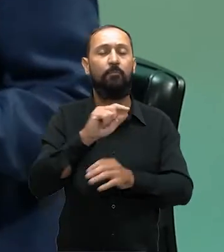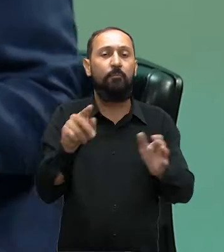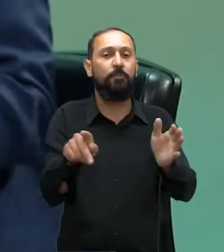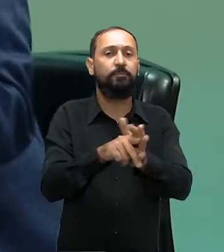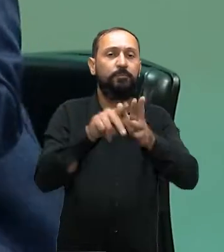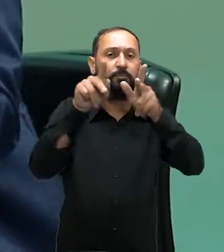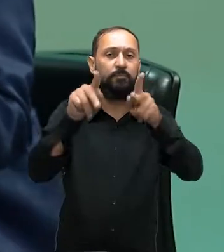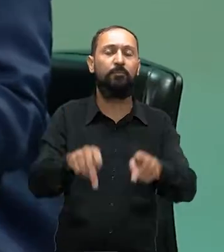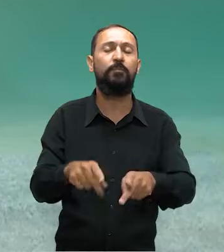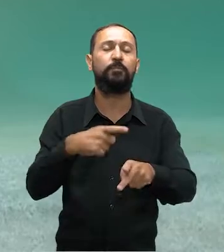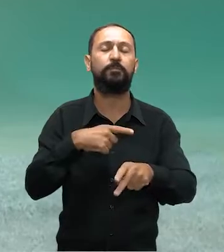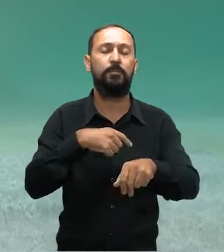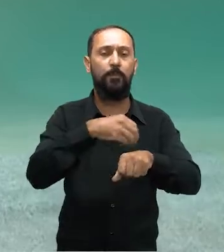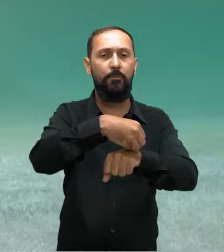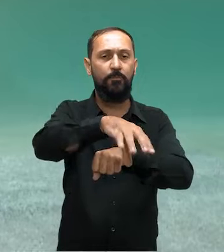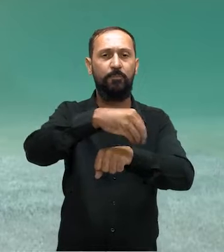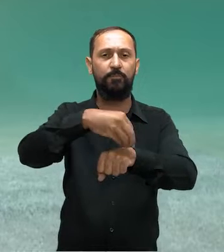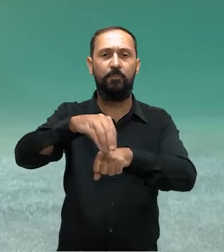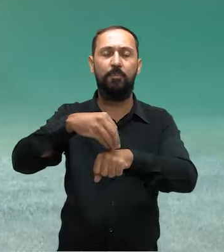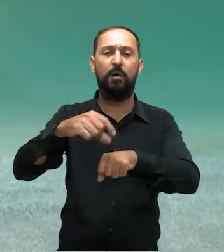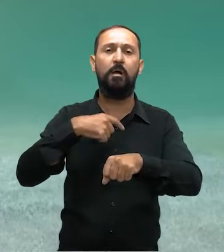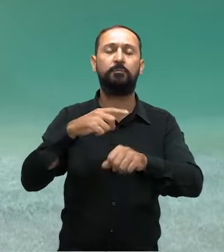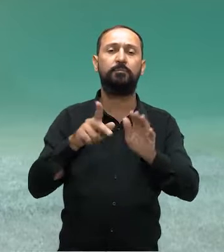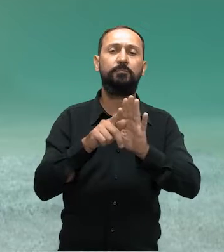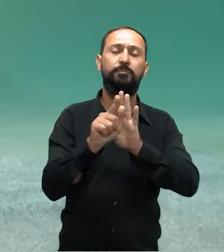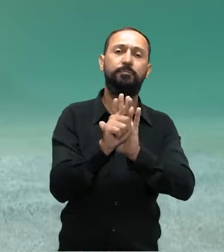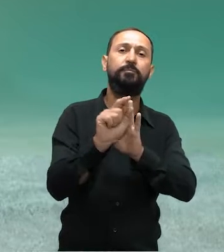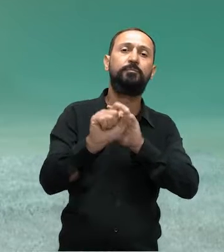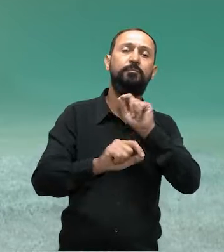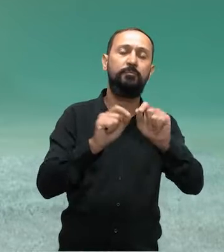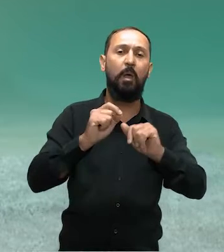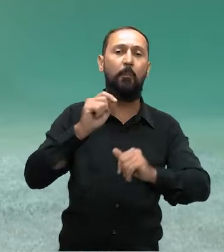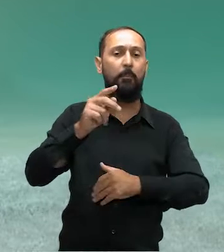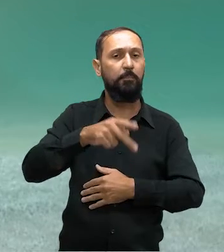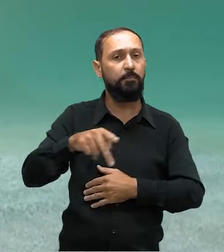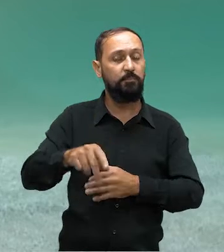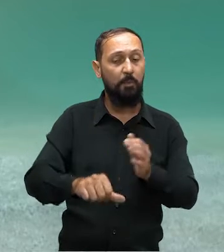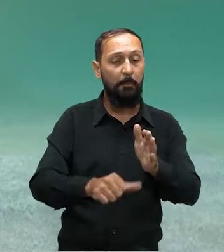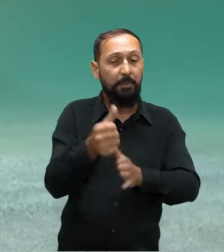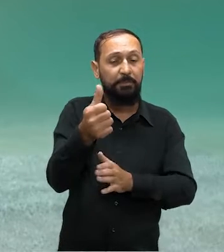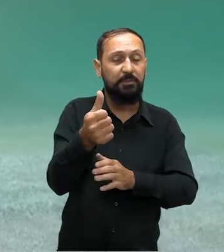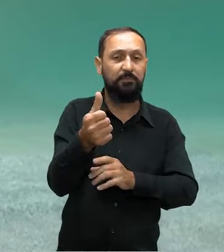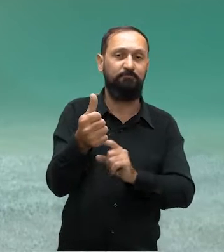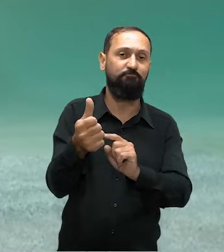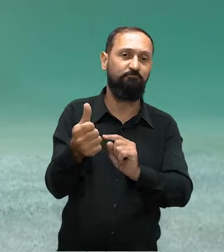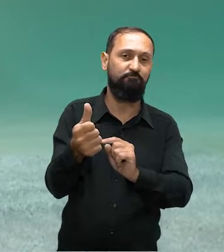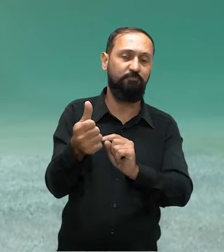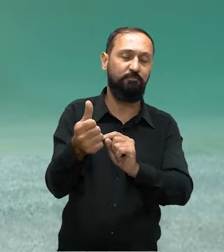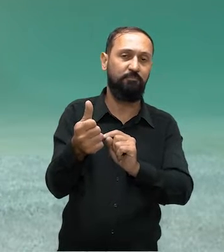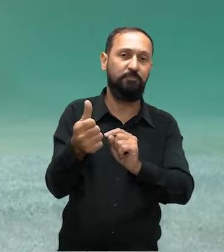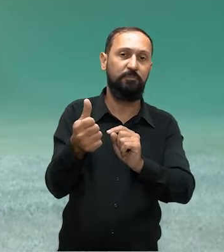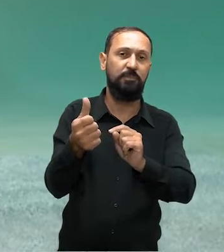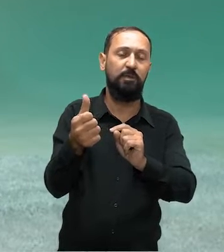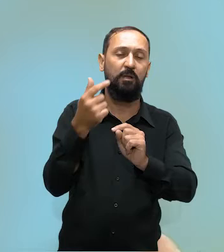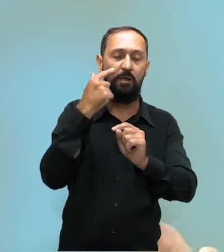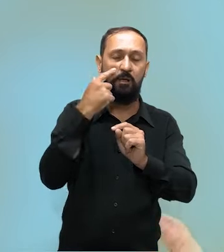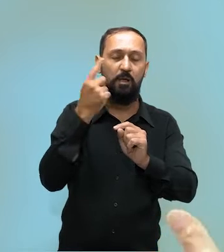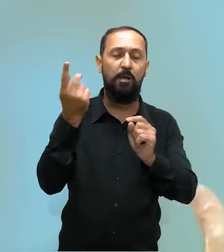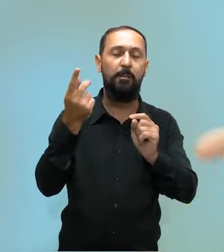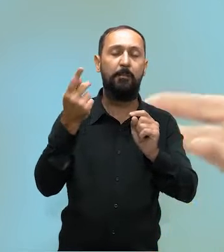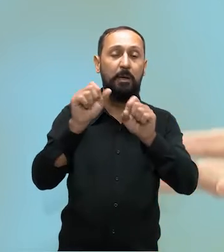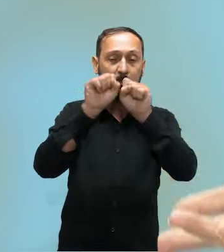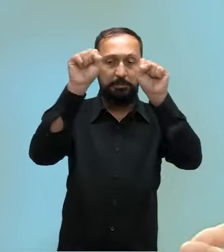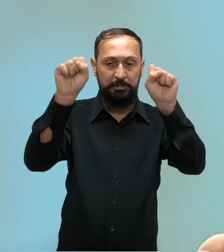Nós, como agente público, nós levamos esse programa para os professores primeiros, na nossa